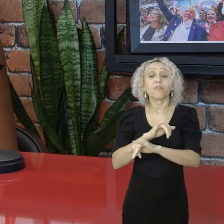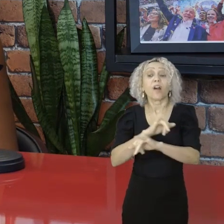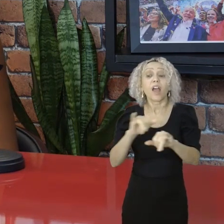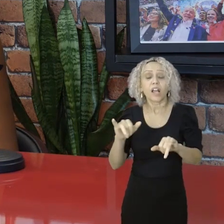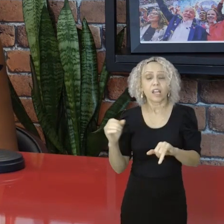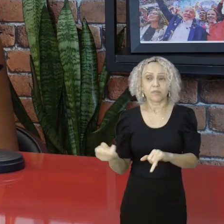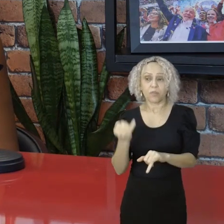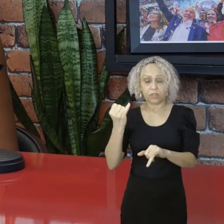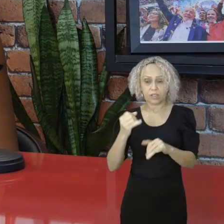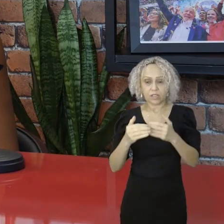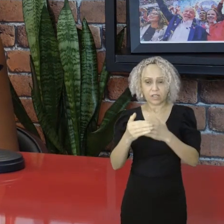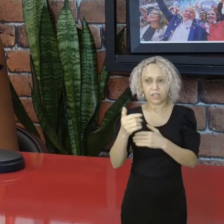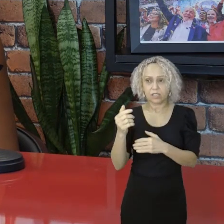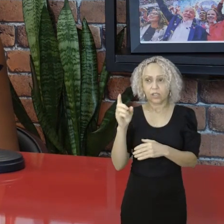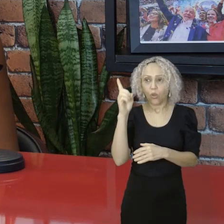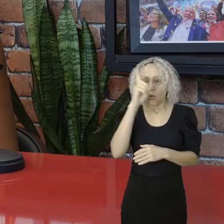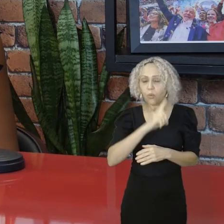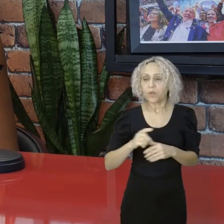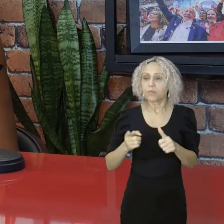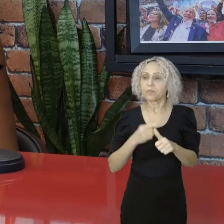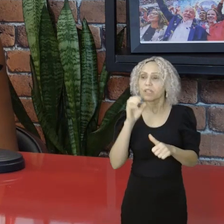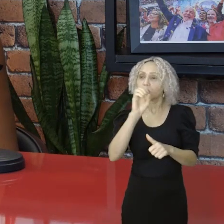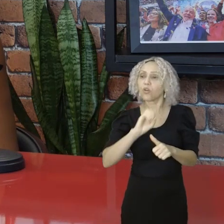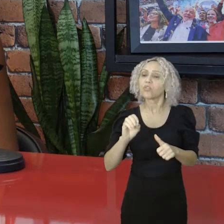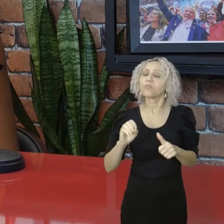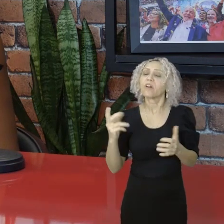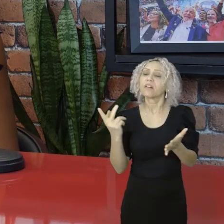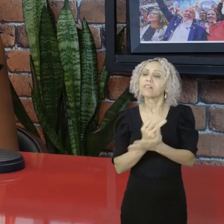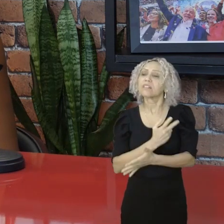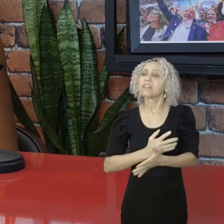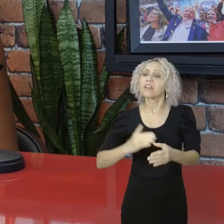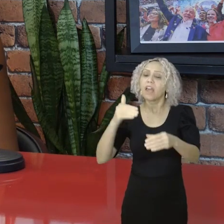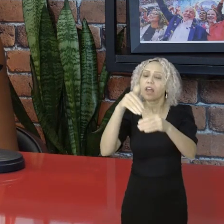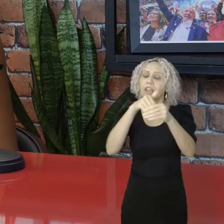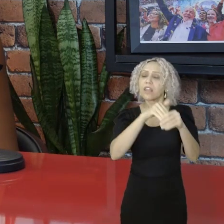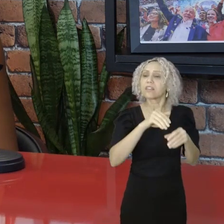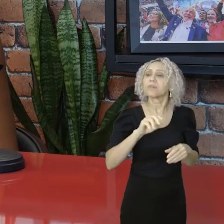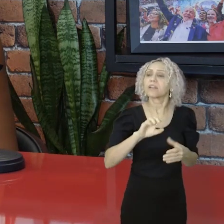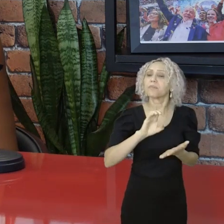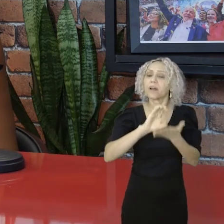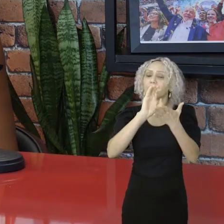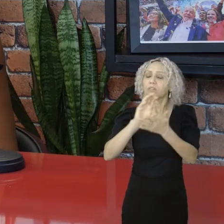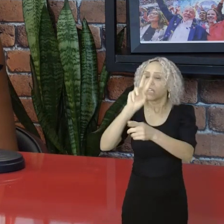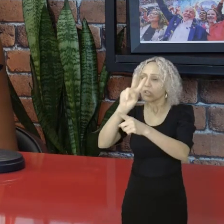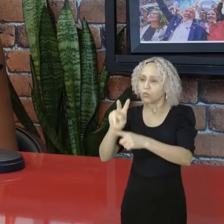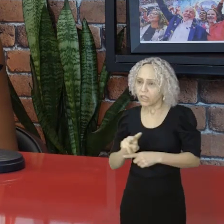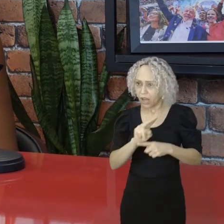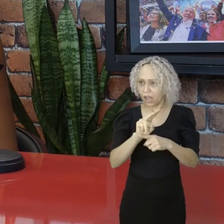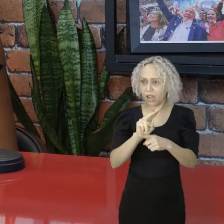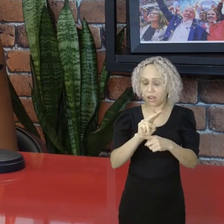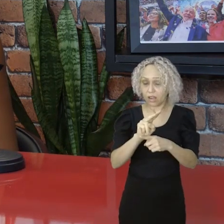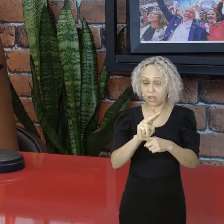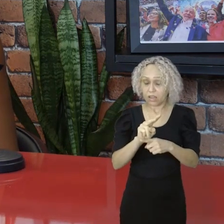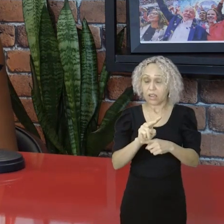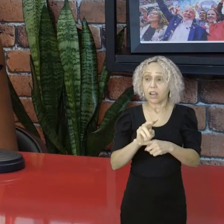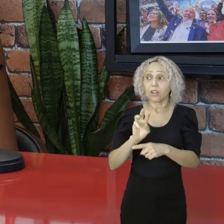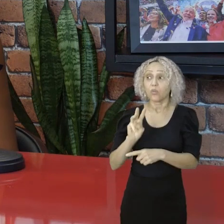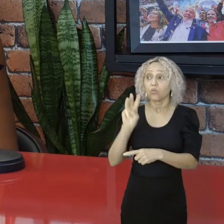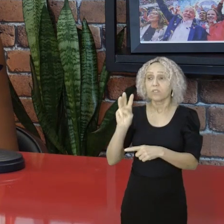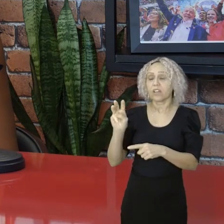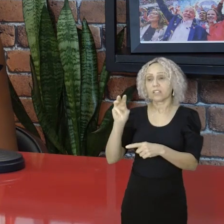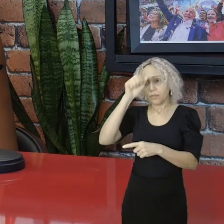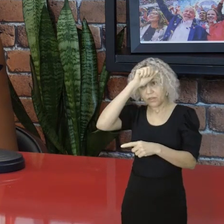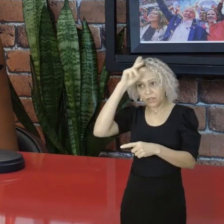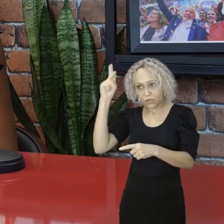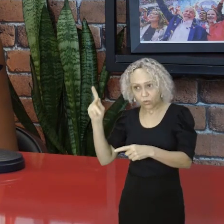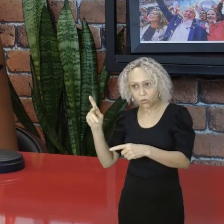recado importante. Neste domingo, dia 1º de outubro, serão realizadas as eleições para os conselhos tutelares, nos sites